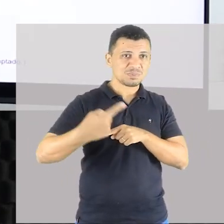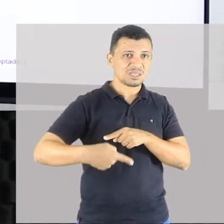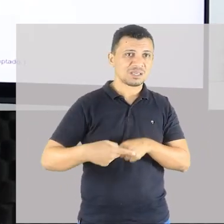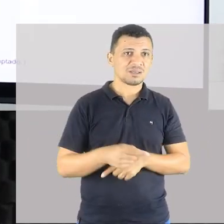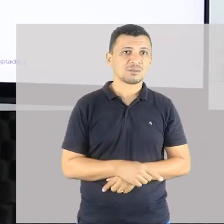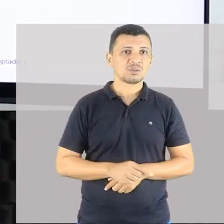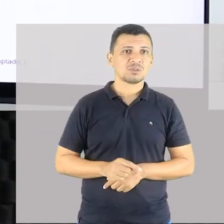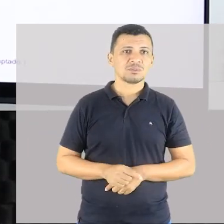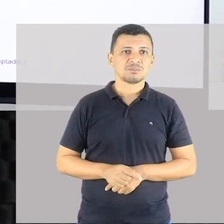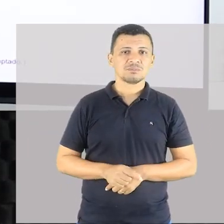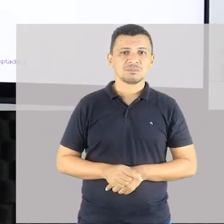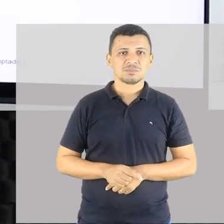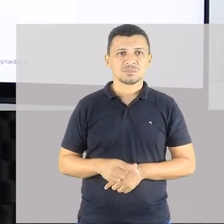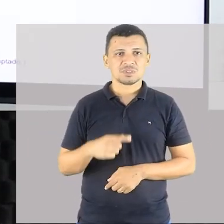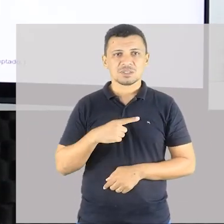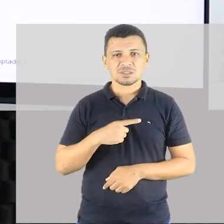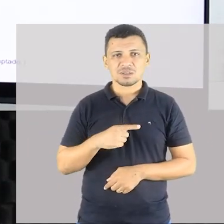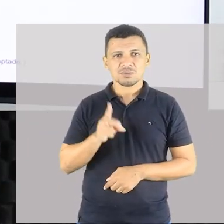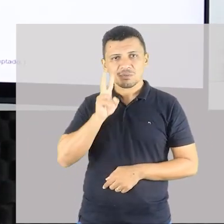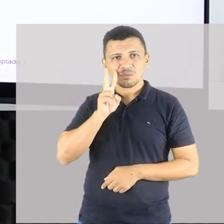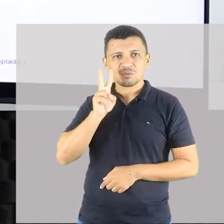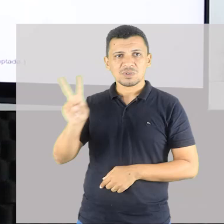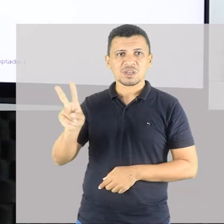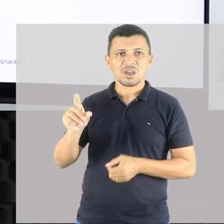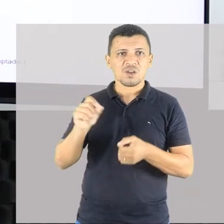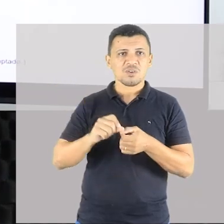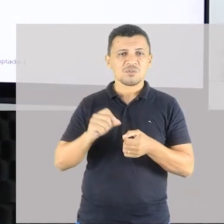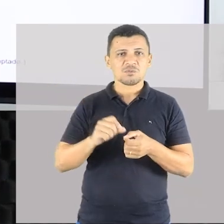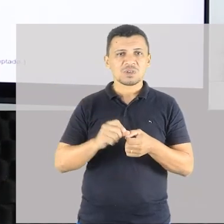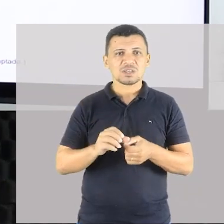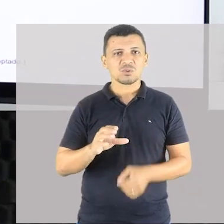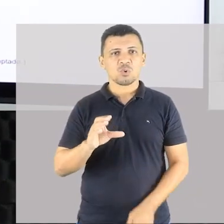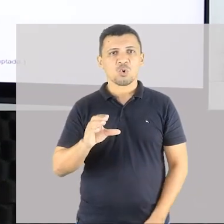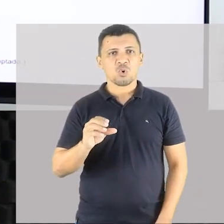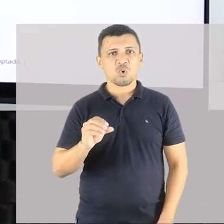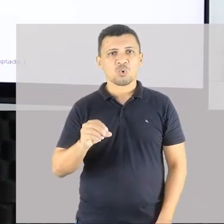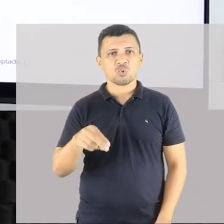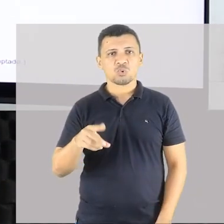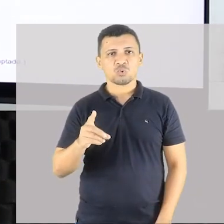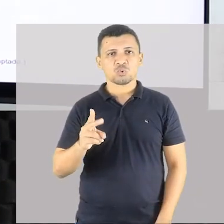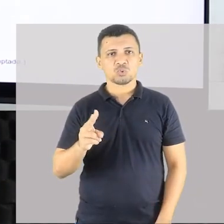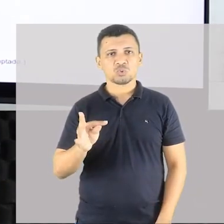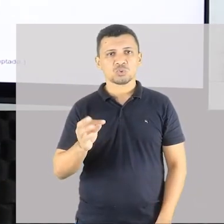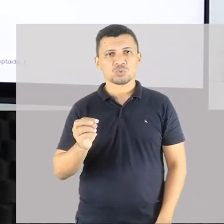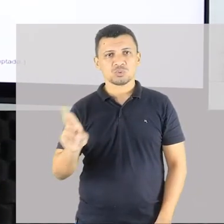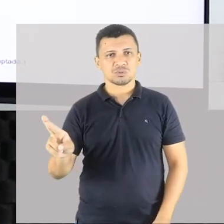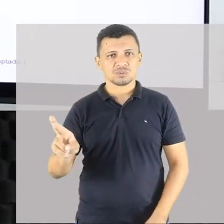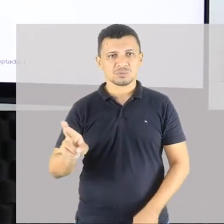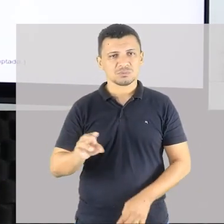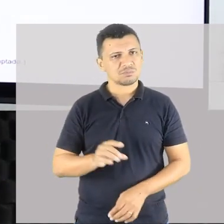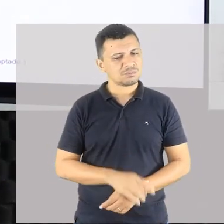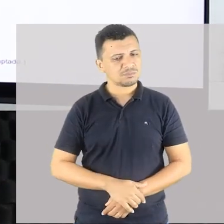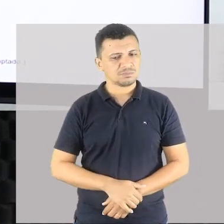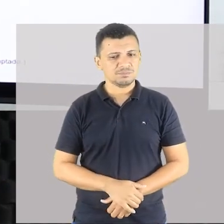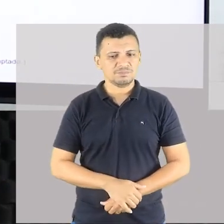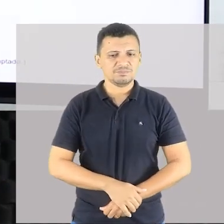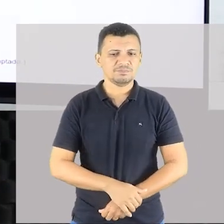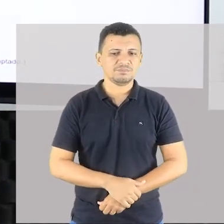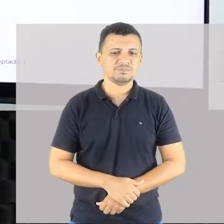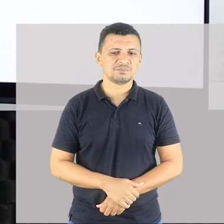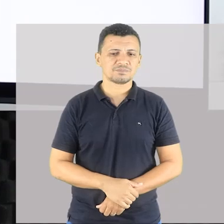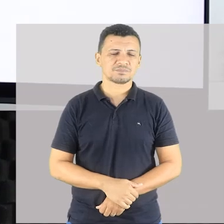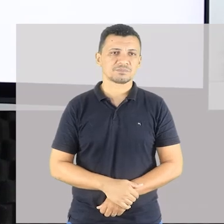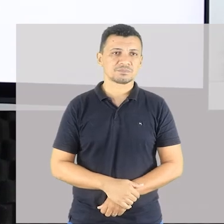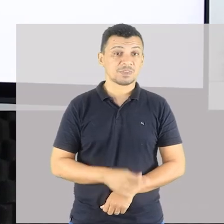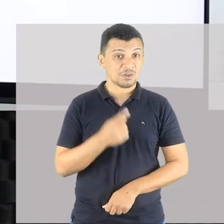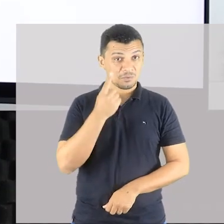uma espira? É isso aqui, ó. Esse negócio feito de um condutor. Só isso. Tá? Vamos já ver